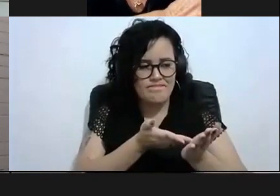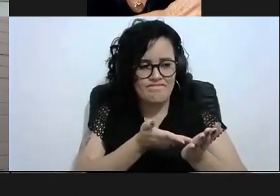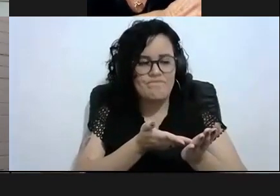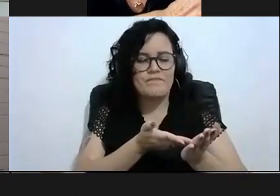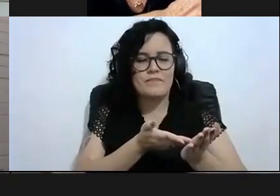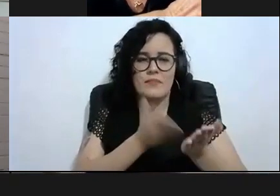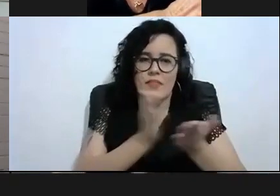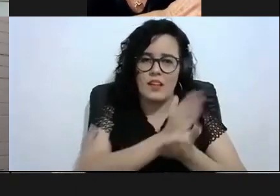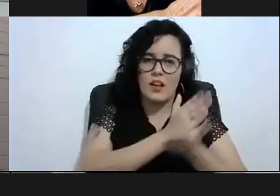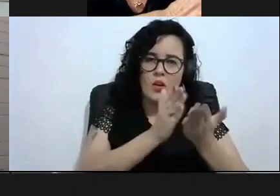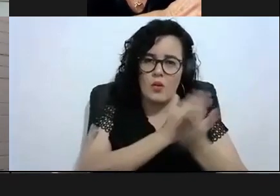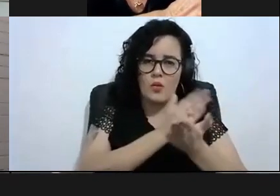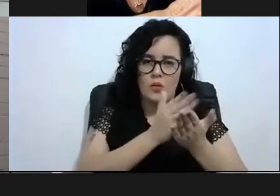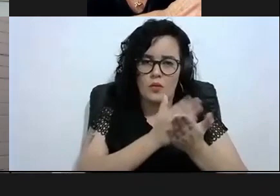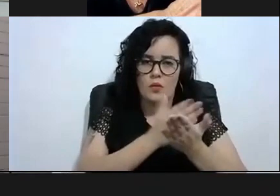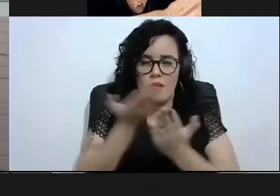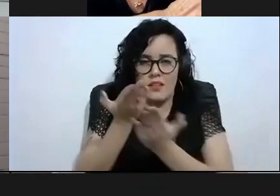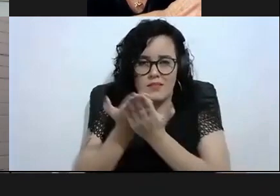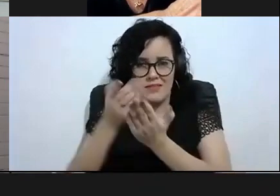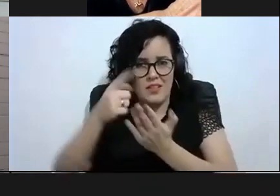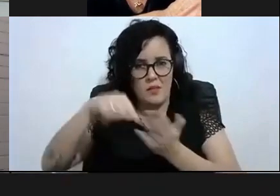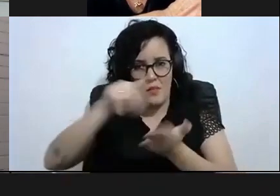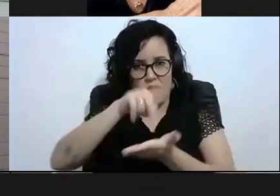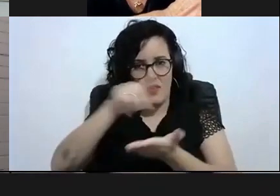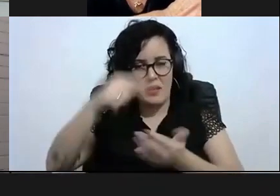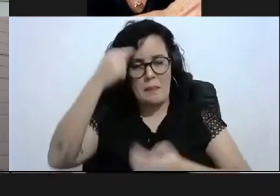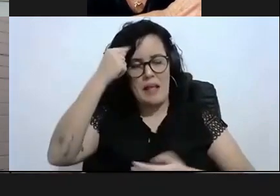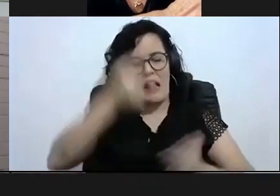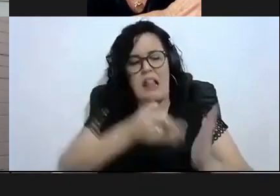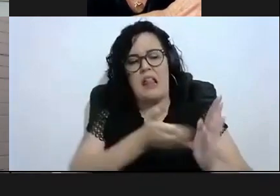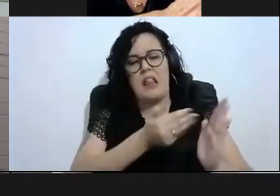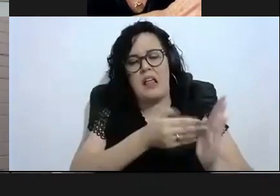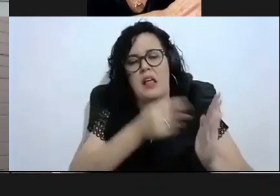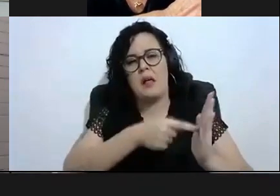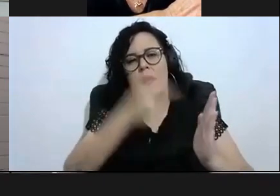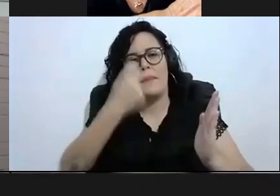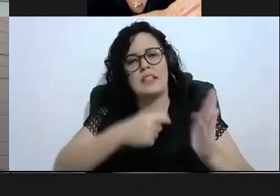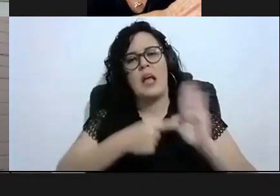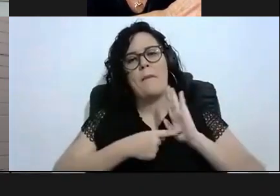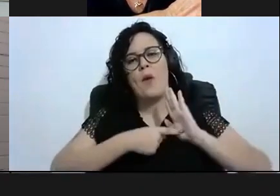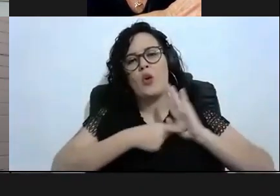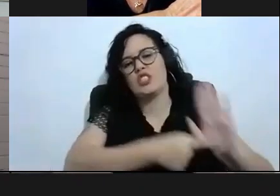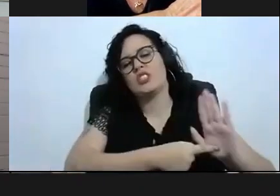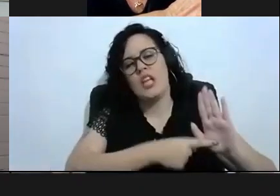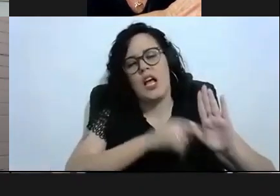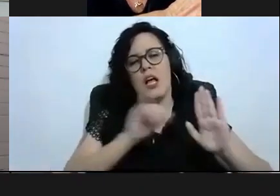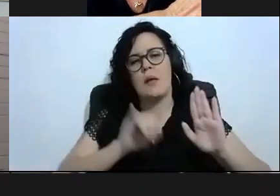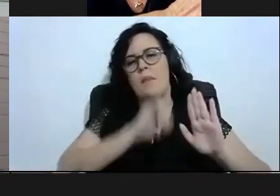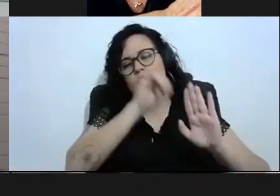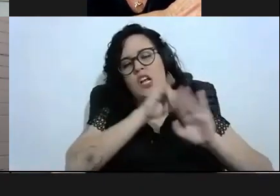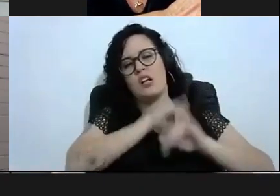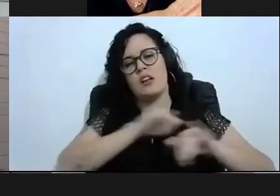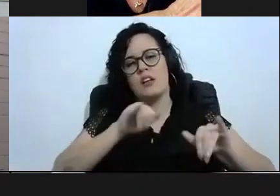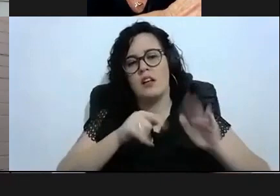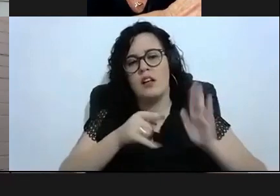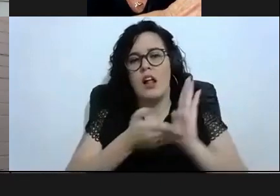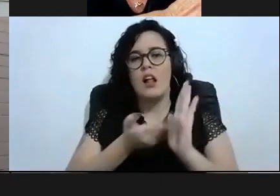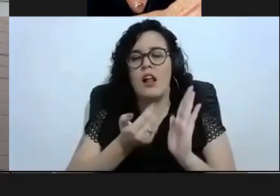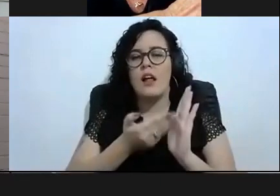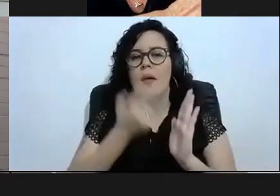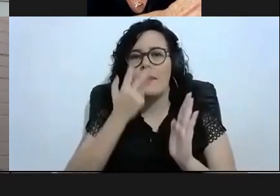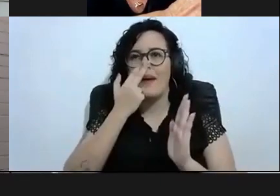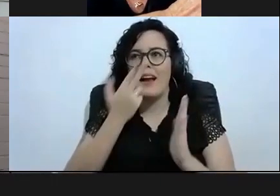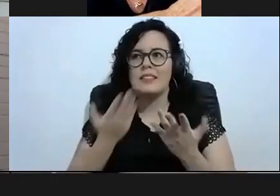alguns educadores têm muito essa questão do achar que o livro tem que passar uma mensagem. Então, o livro quase que se torna